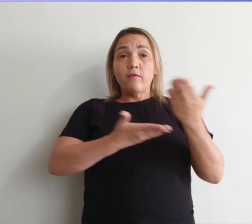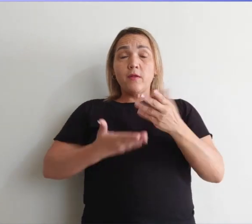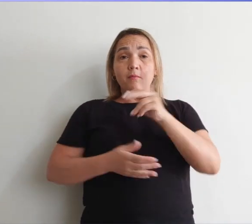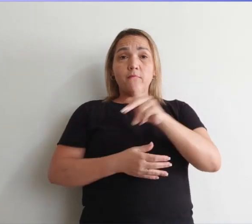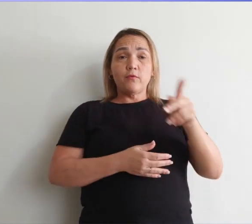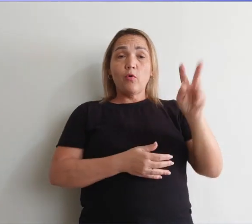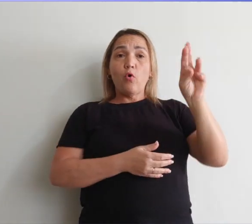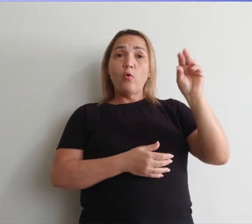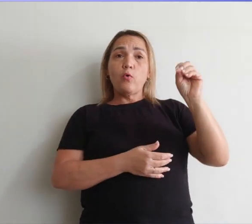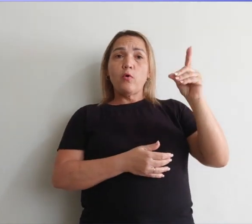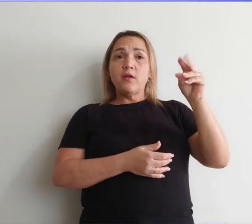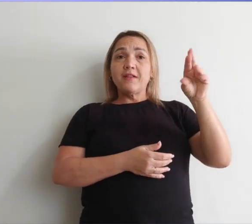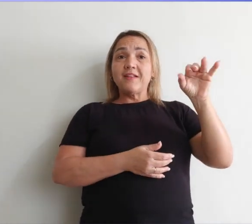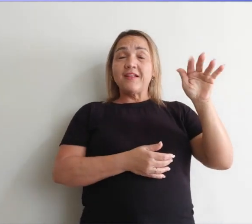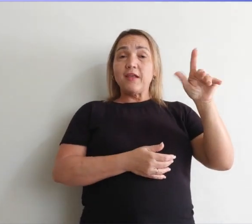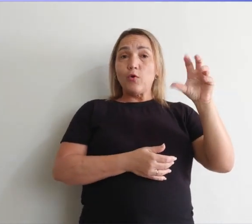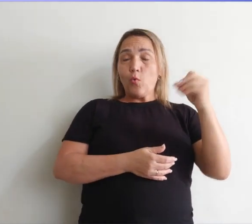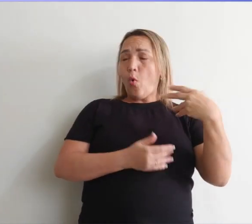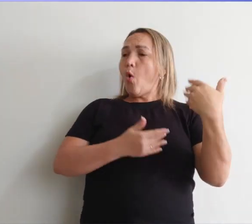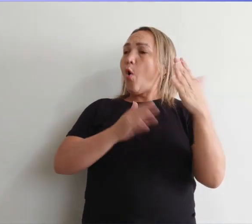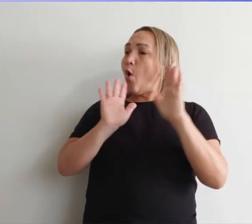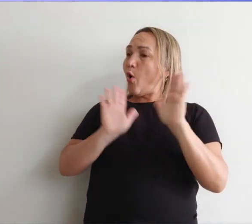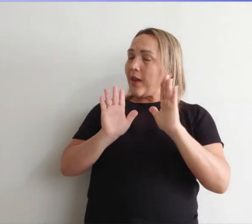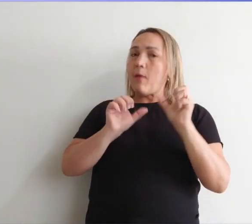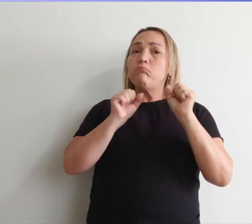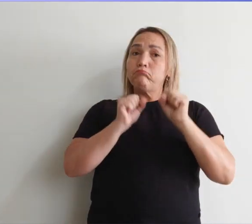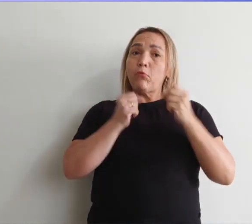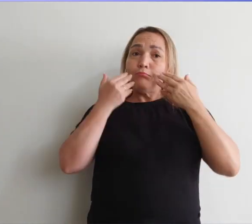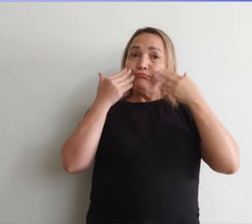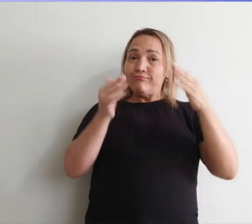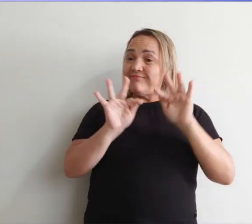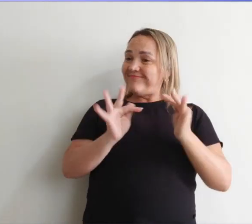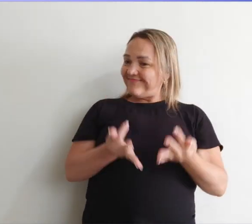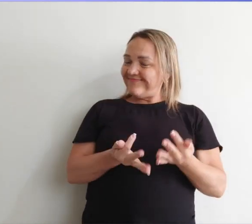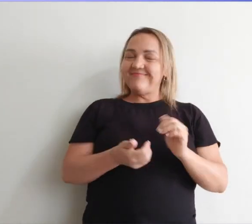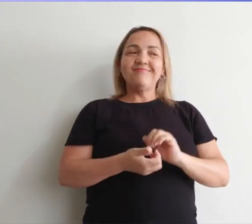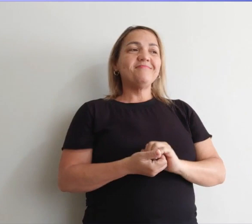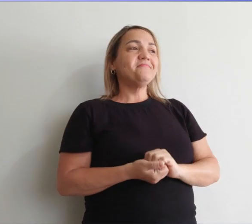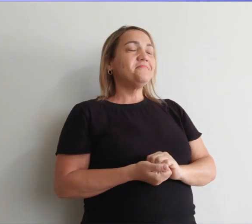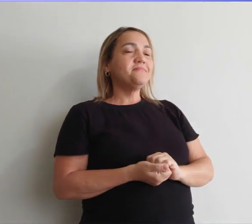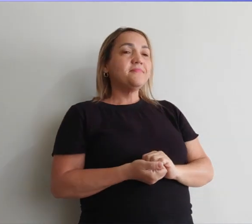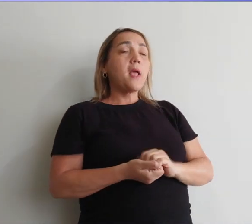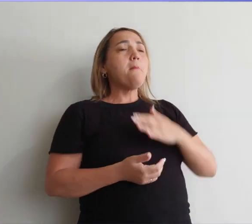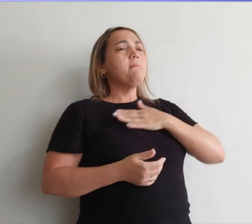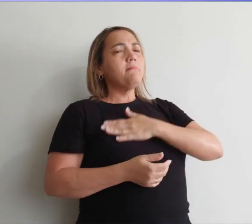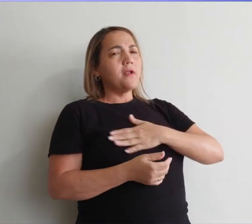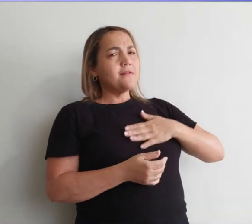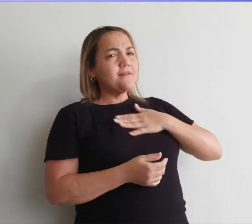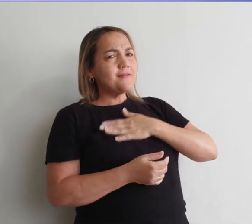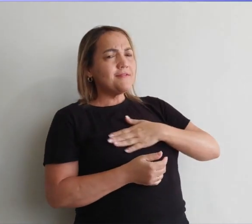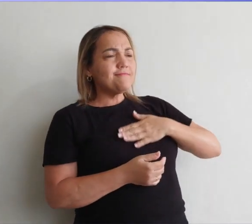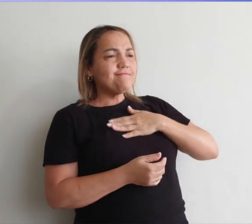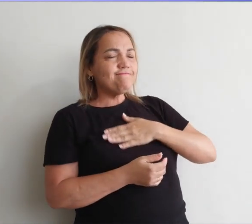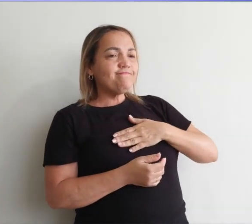professor Rodrigo Targiano Léo. Olá, pode fazer a sua pequena apresentação.